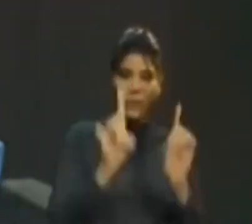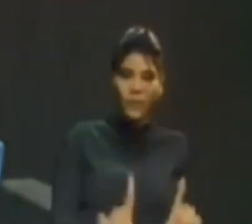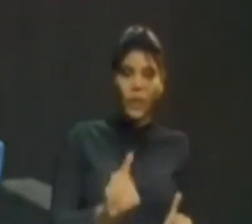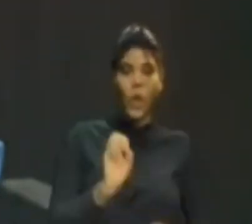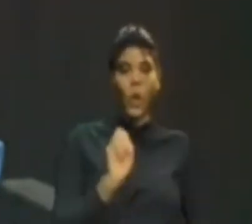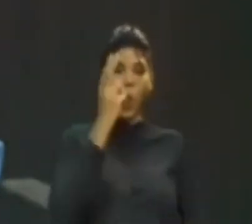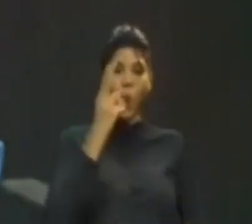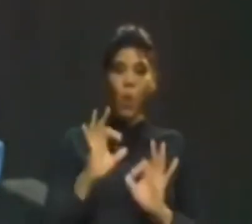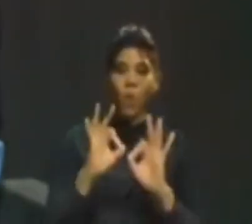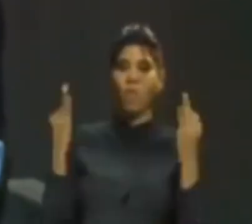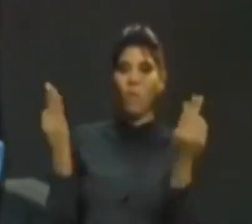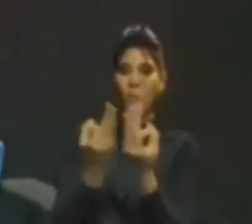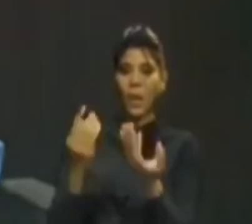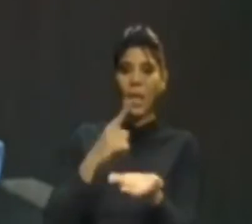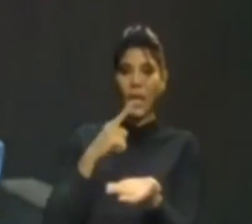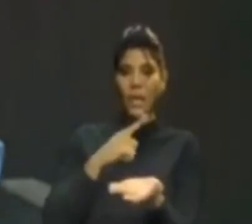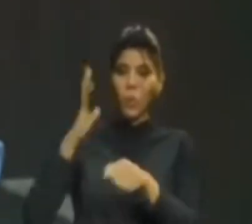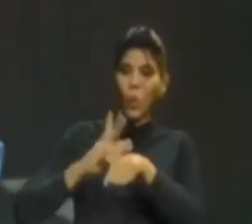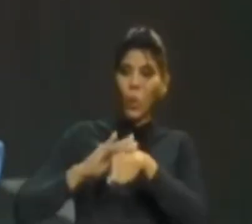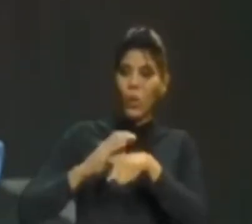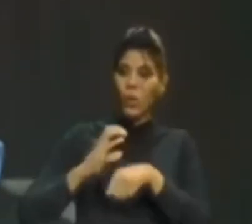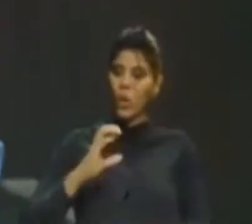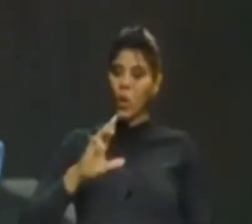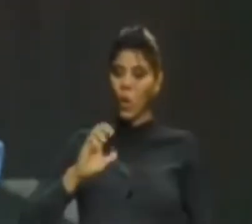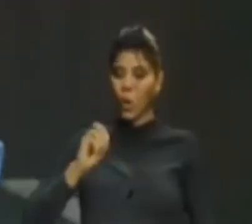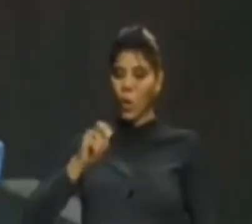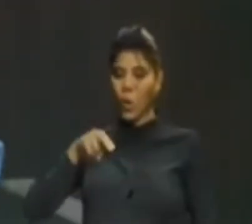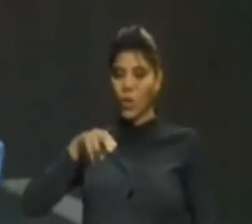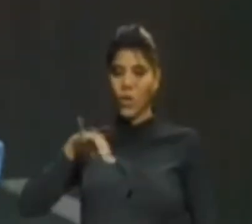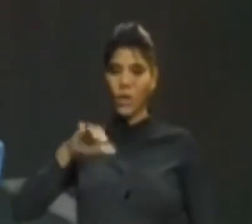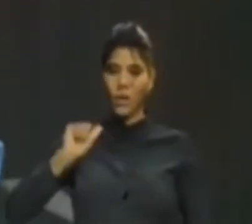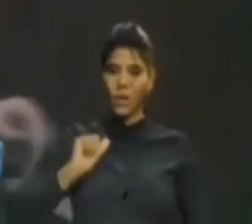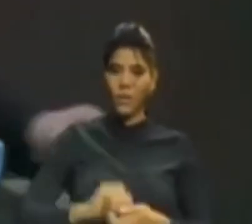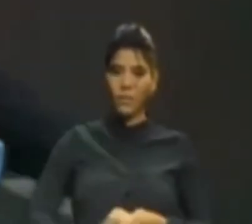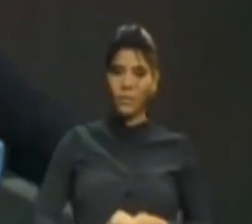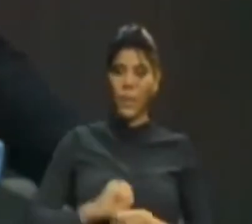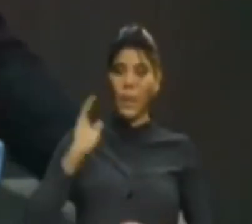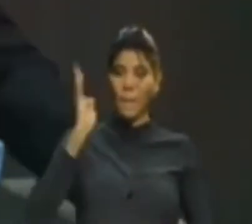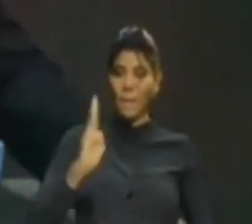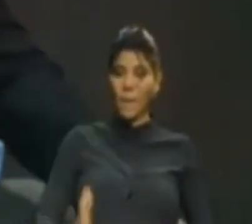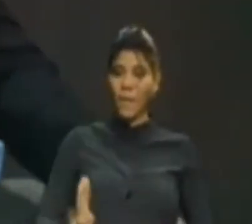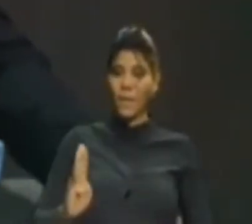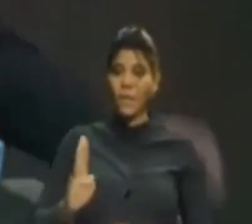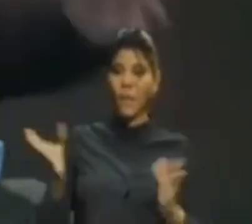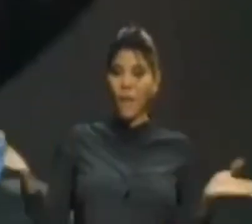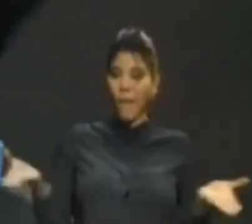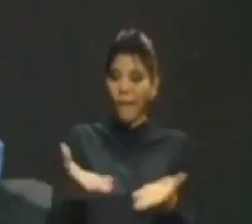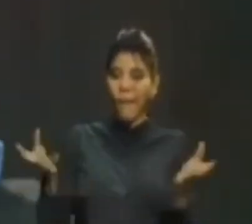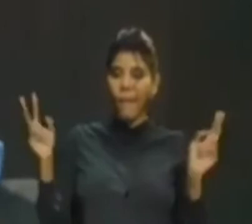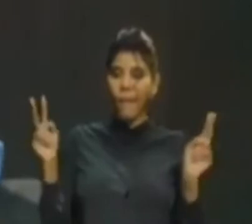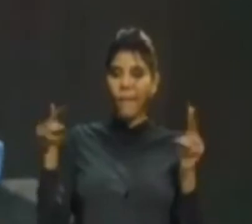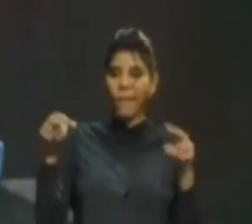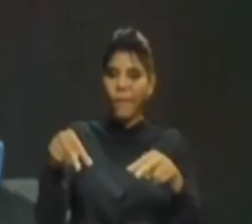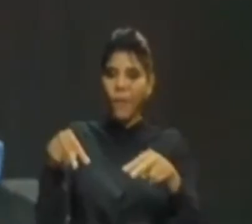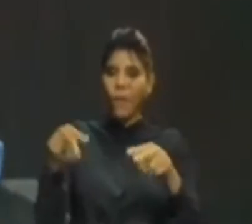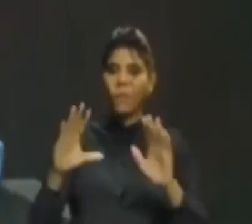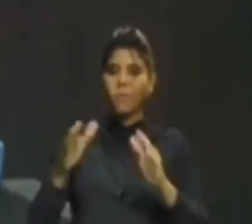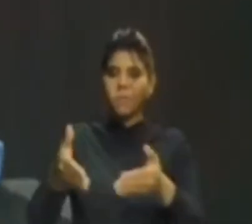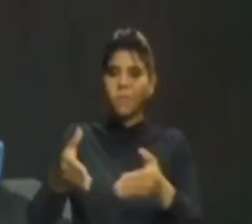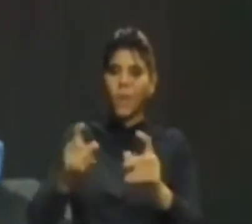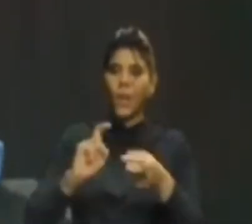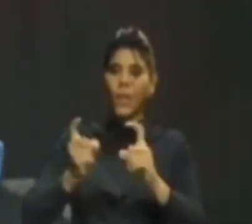têm pacientes familiares com doenças crônicas Brasil voltou os seus olhos nos últimos dias para um debate que é um